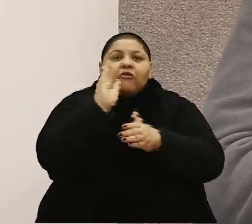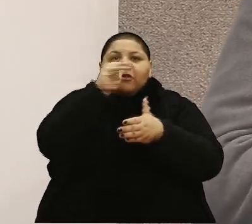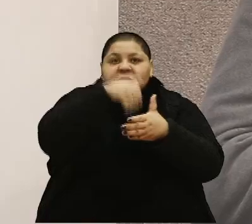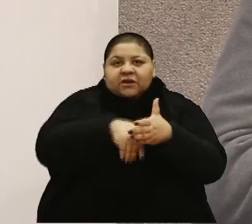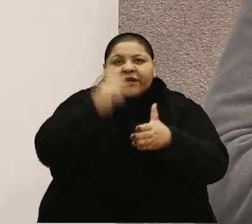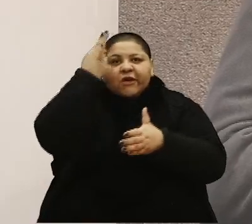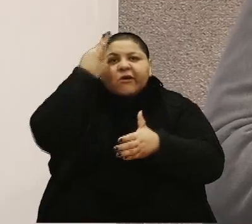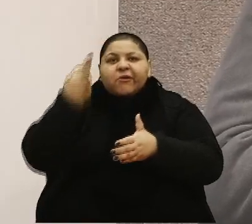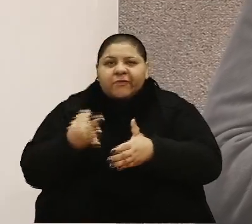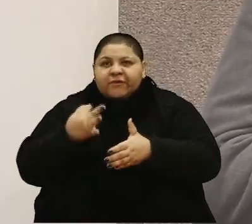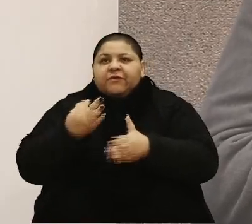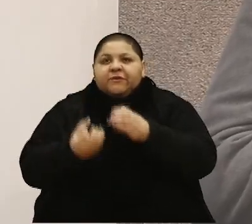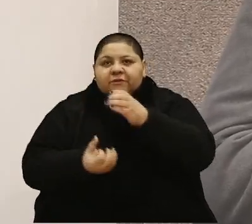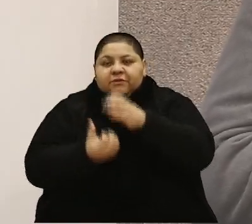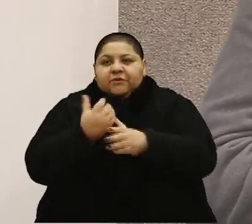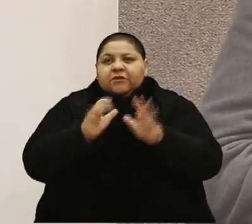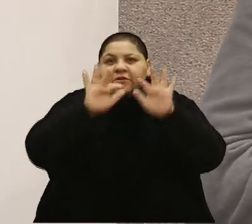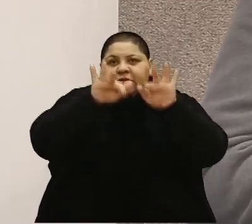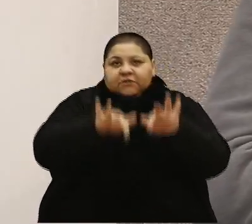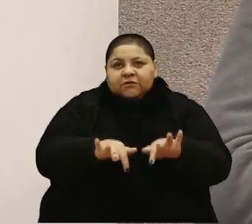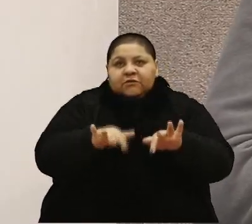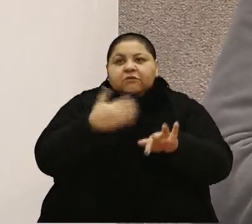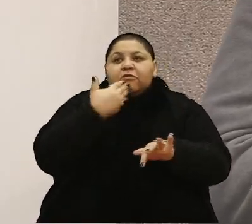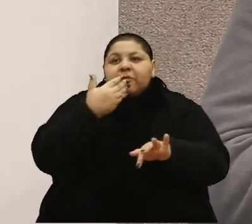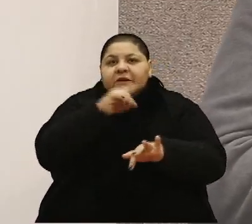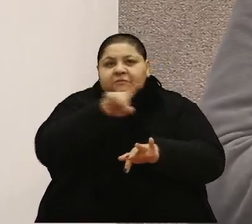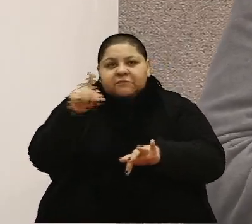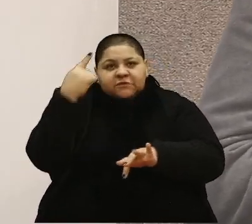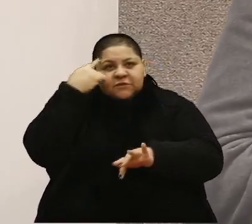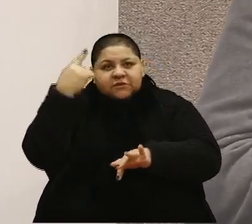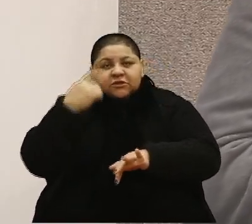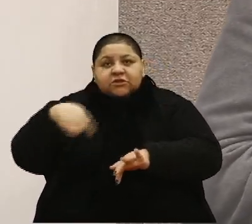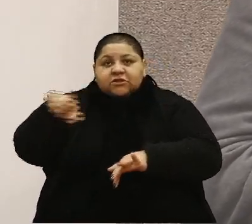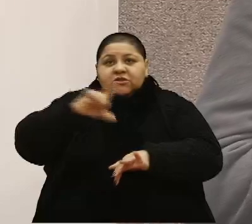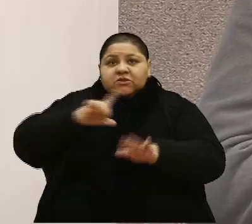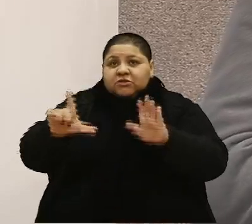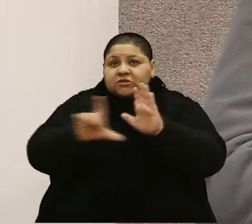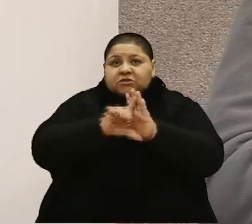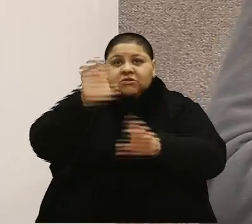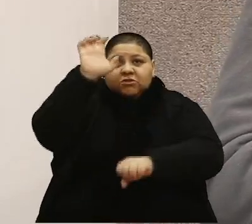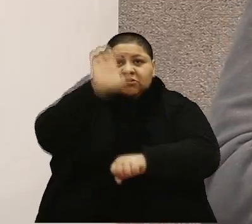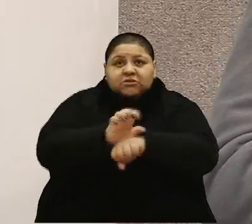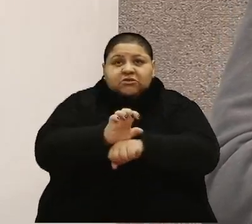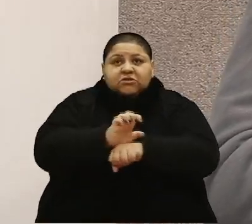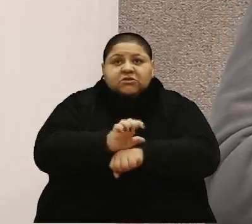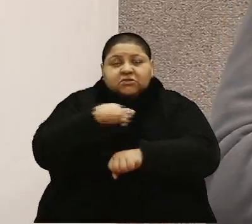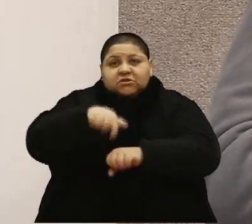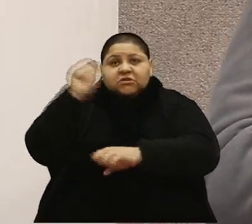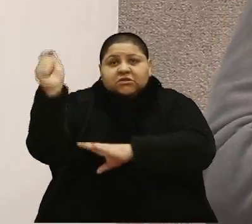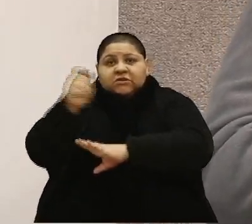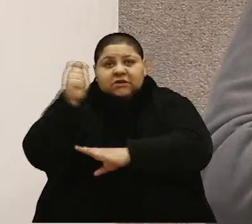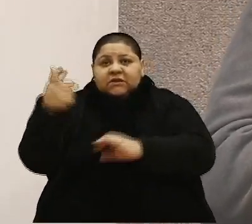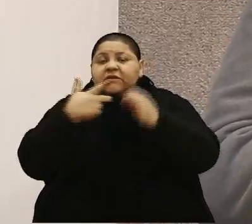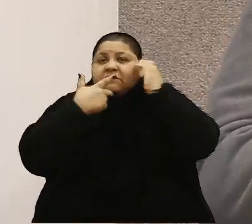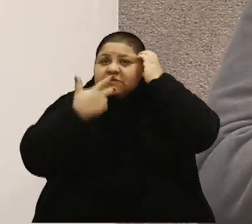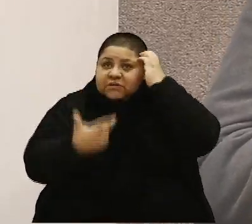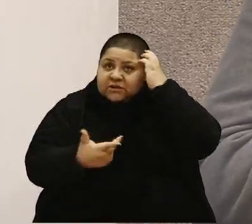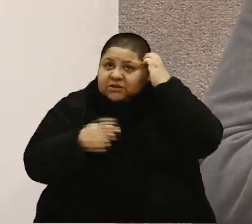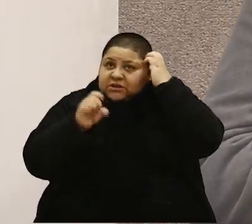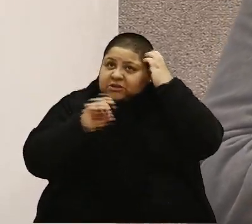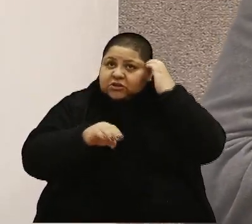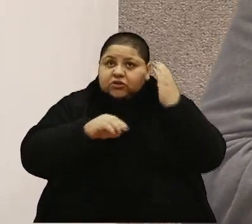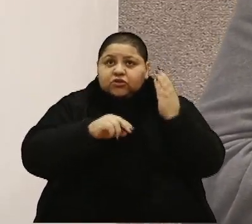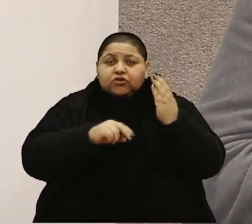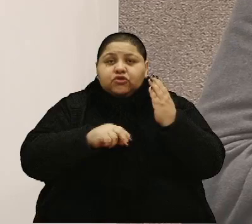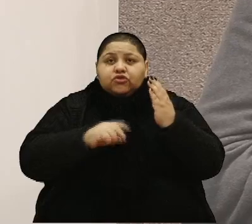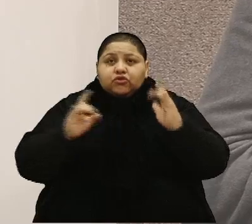Entender que isso vai produzir. Para terminar, eu deixo uma reflexão para os colegas. Nós temos uma lei estadual aqui no Rio Grande do Sul que diz, é só olhar qualquer